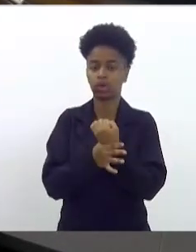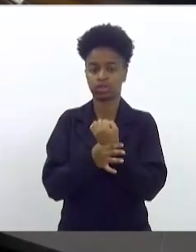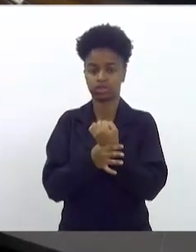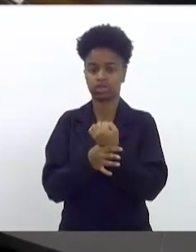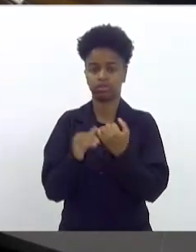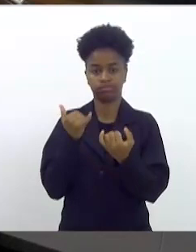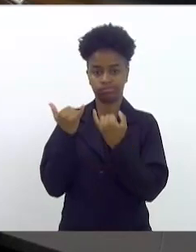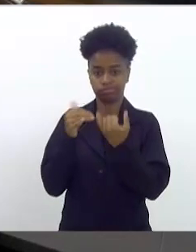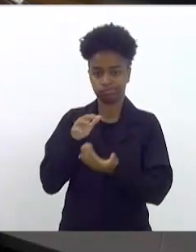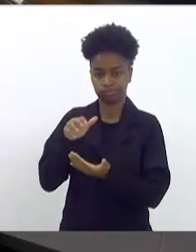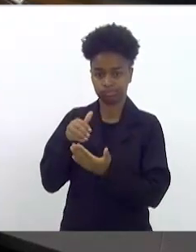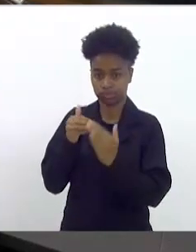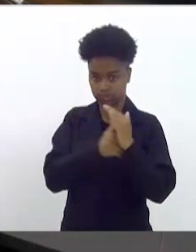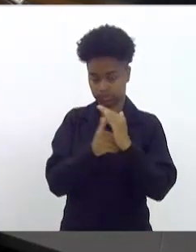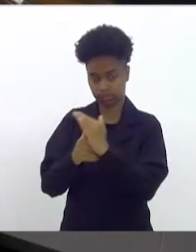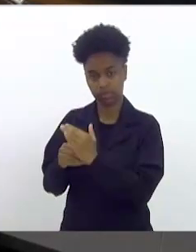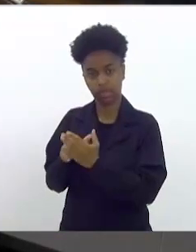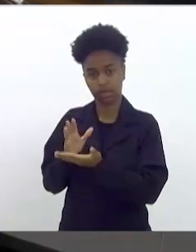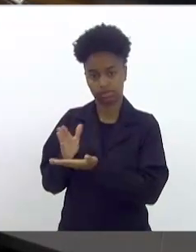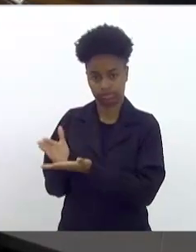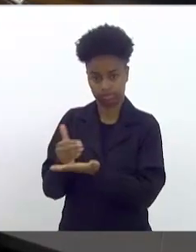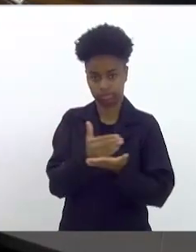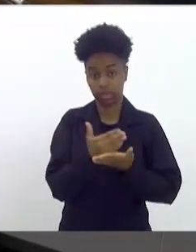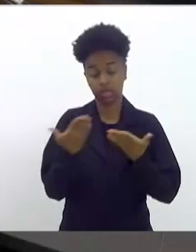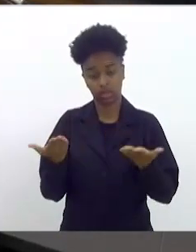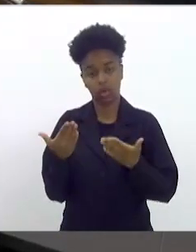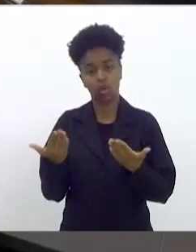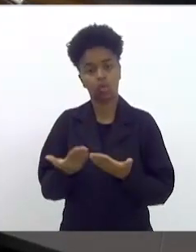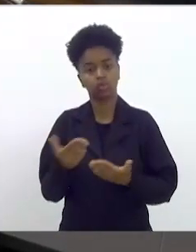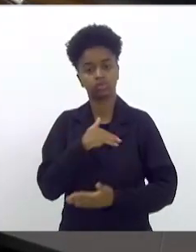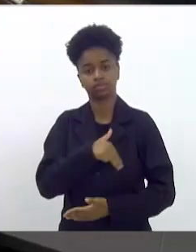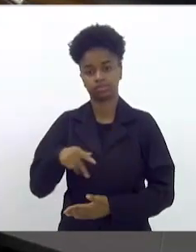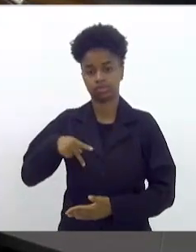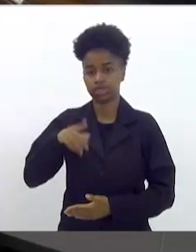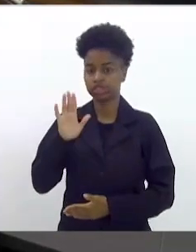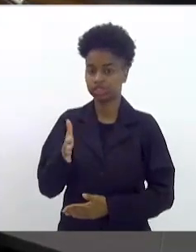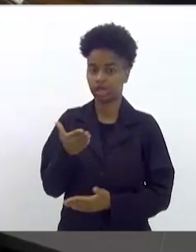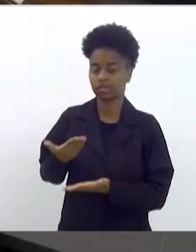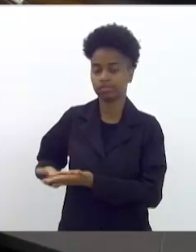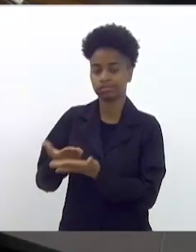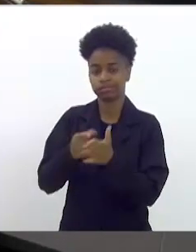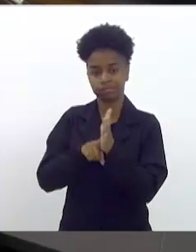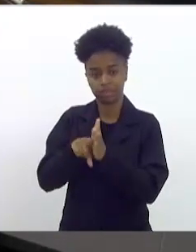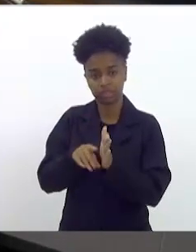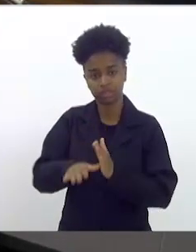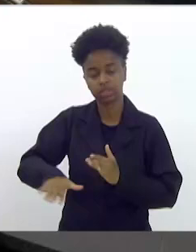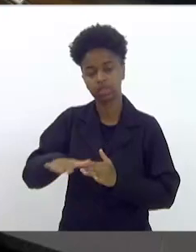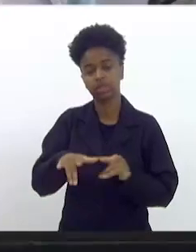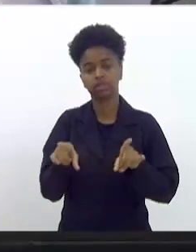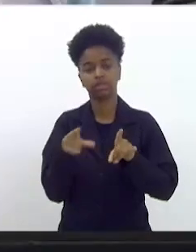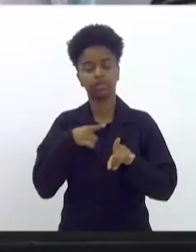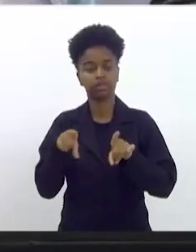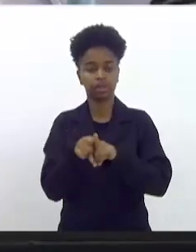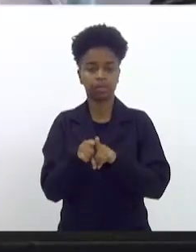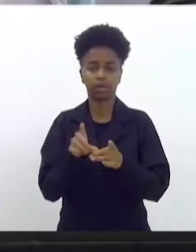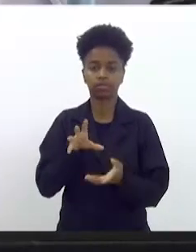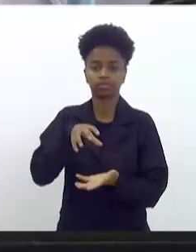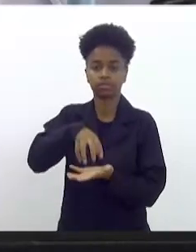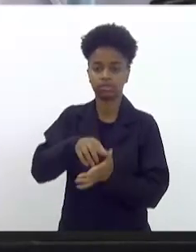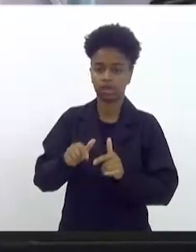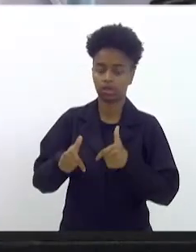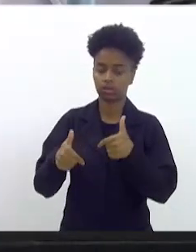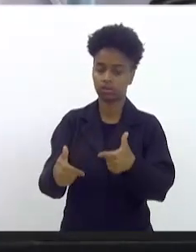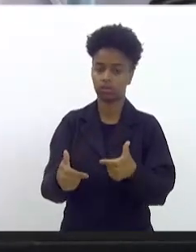né? Então, hoje, o Ministério Público já se dedica a isso, e também tem um centro